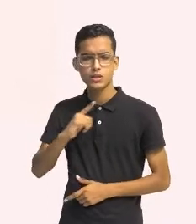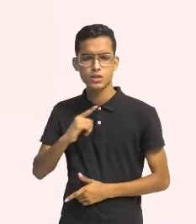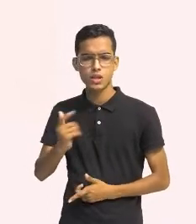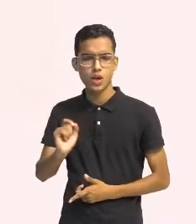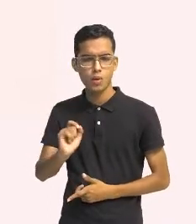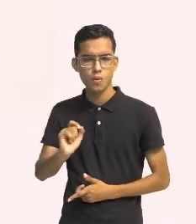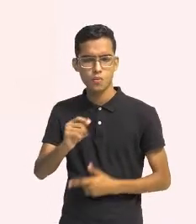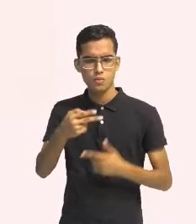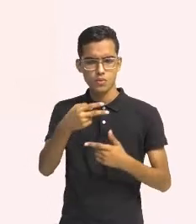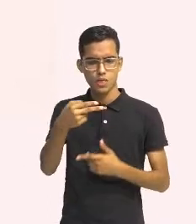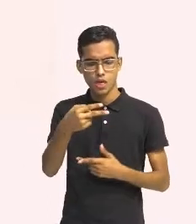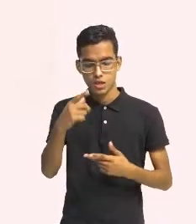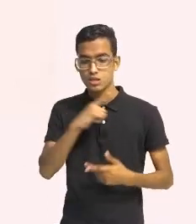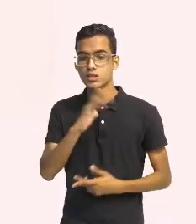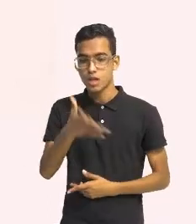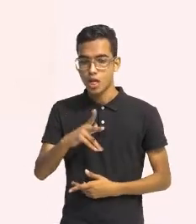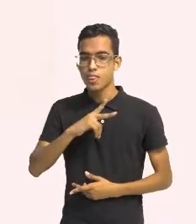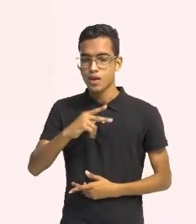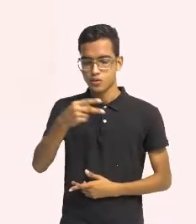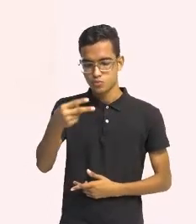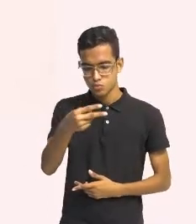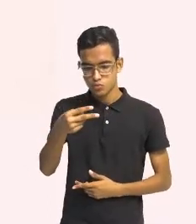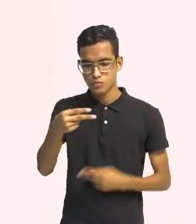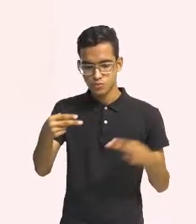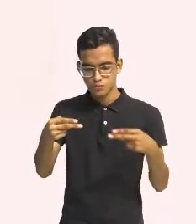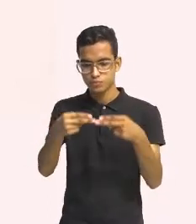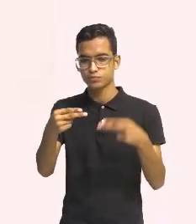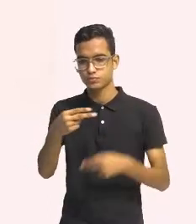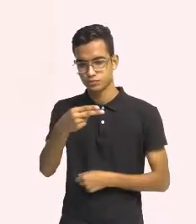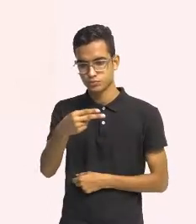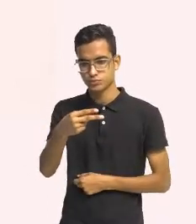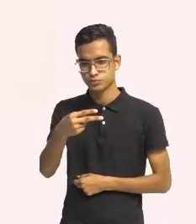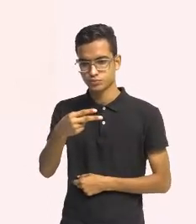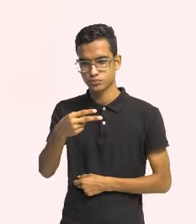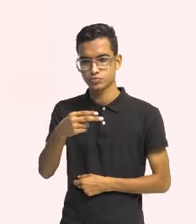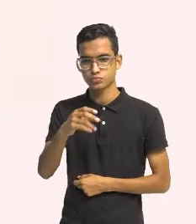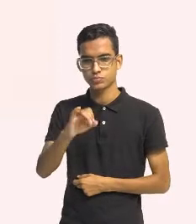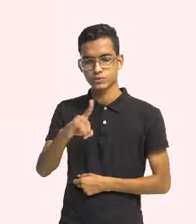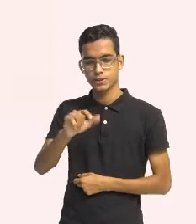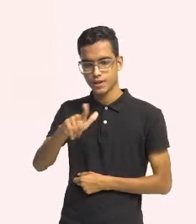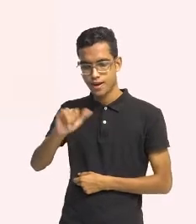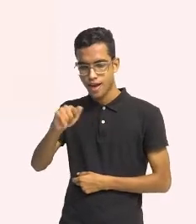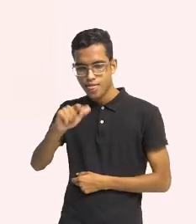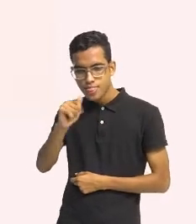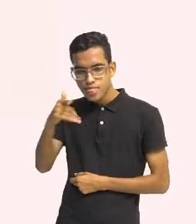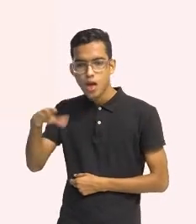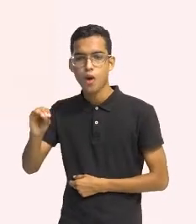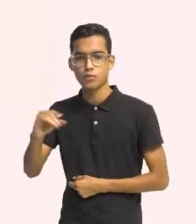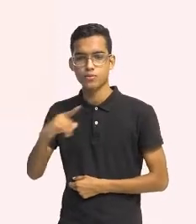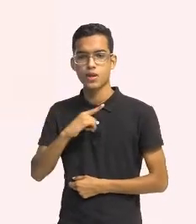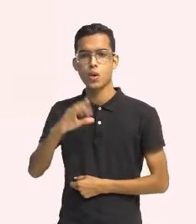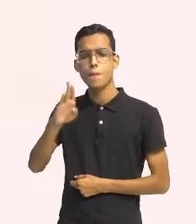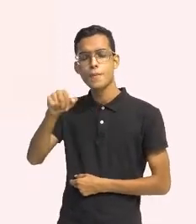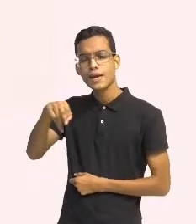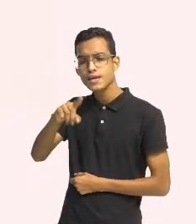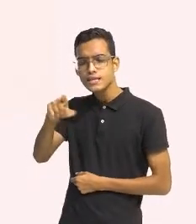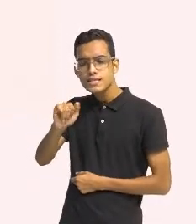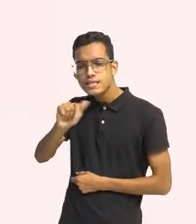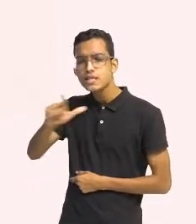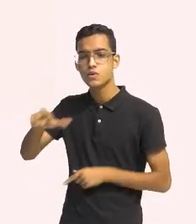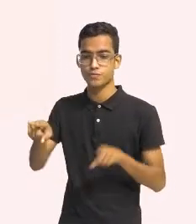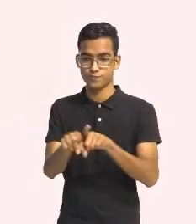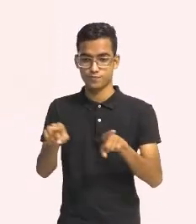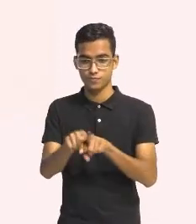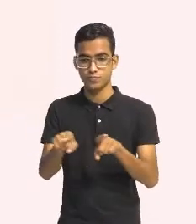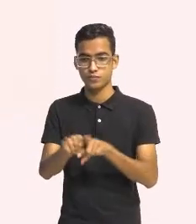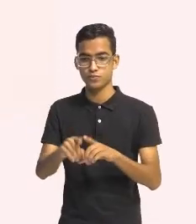dupla ligação. A gente tem o benzil, que é uma ramificação radical com o